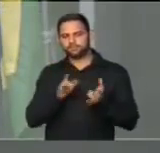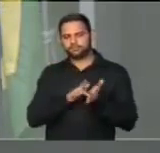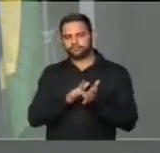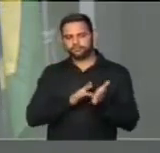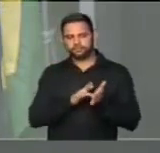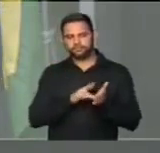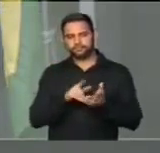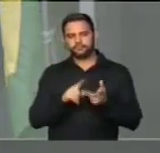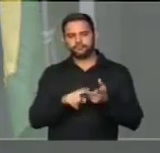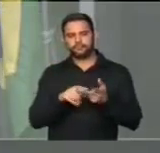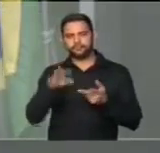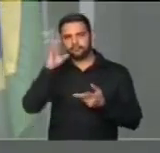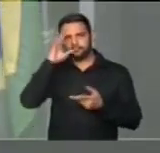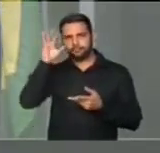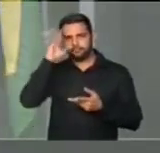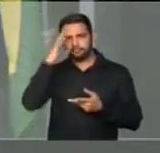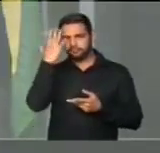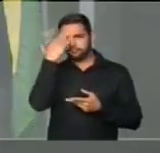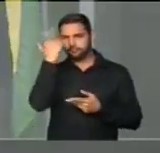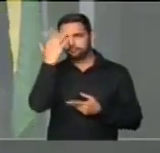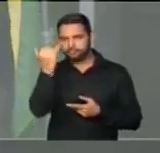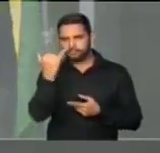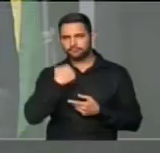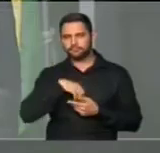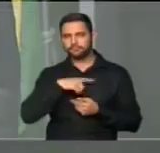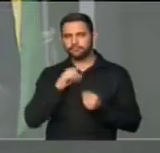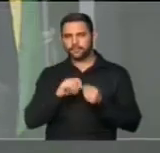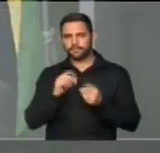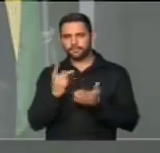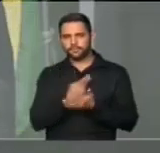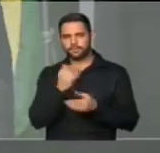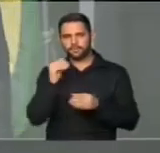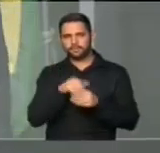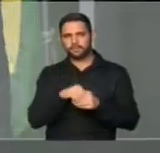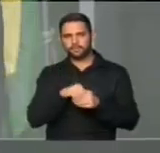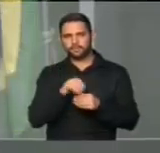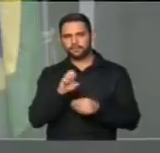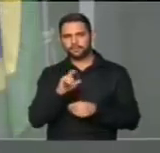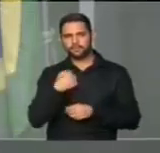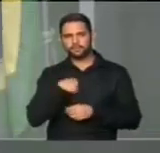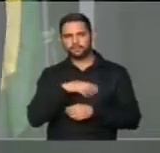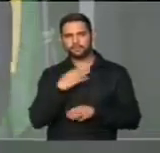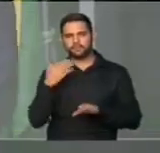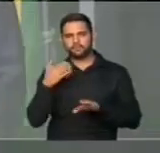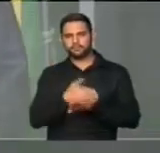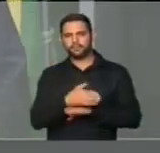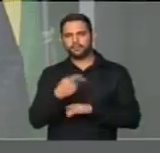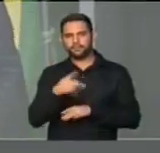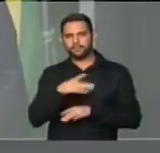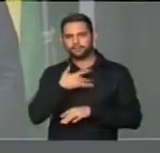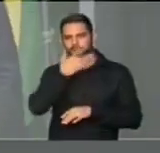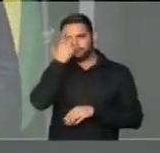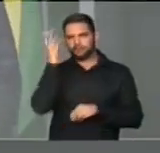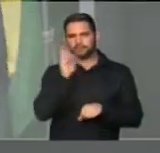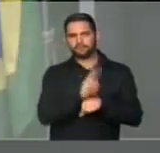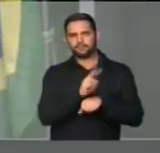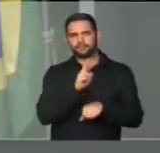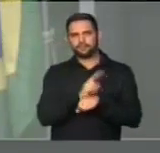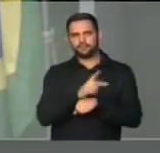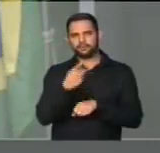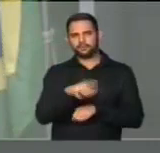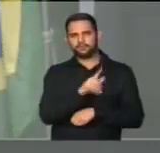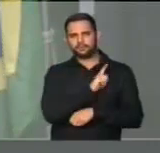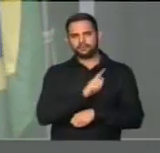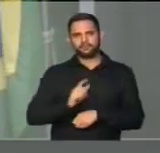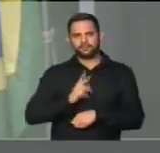enganou, dilubriou, cometeu estelionato eleitoral, e que não venha aqueles defensores deste